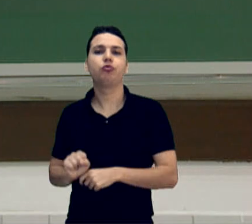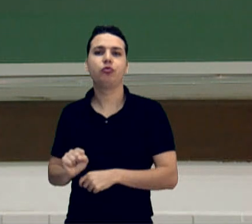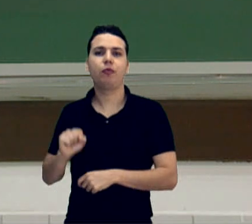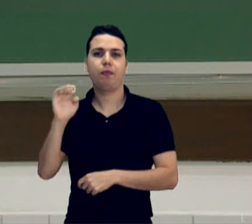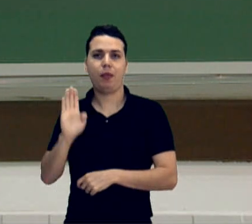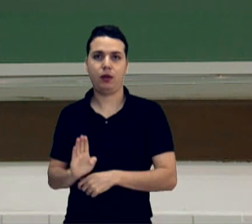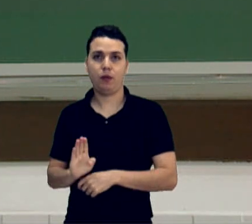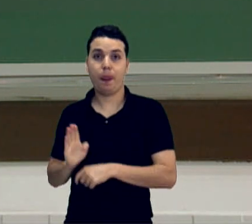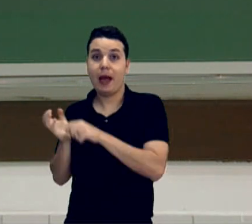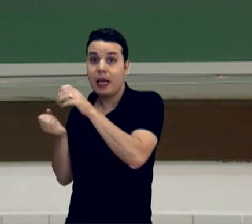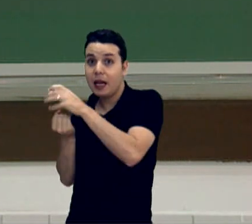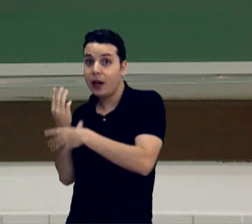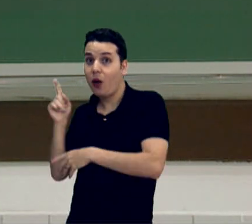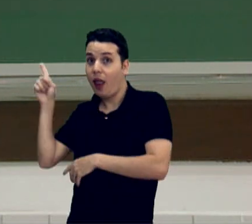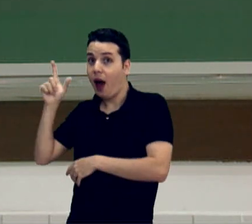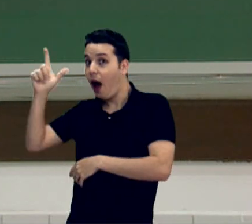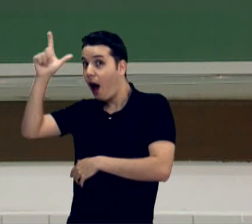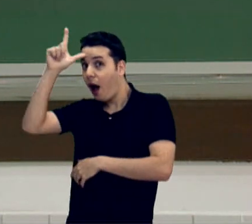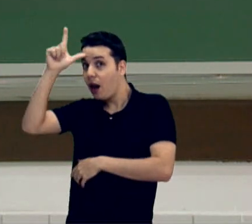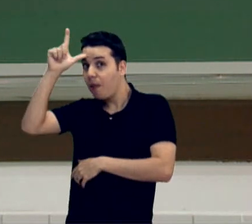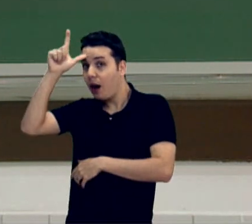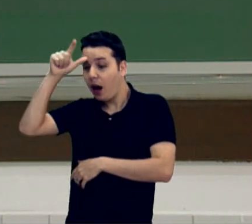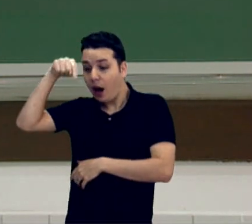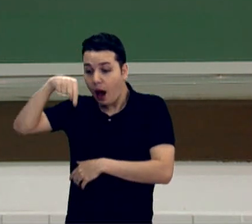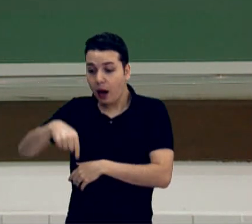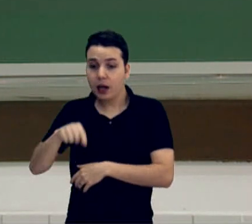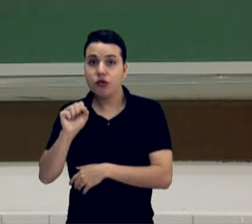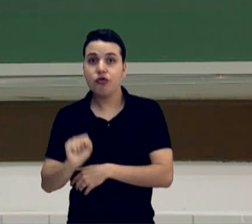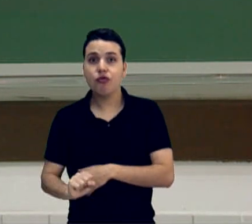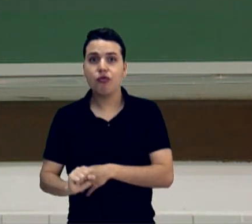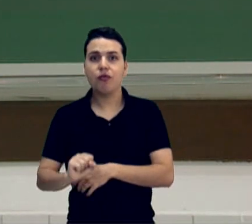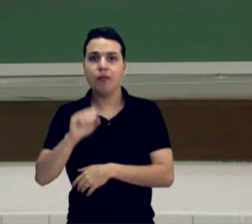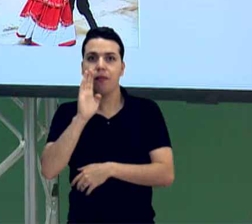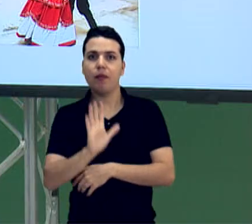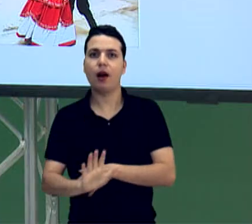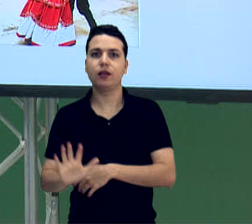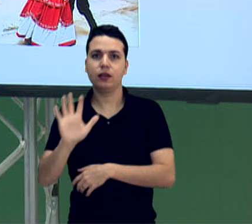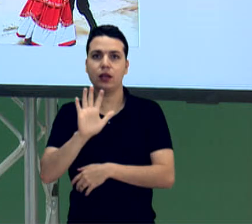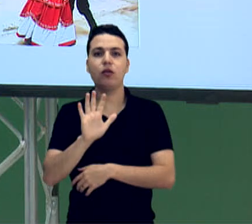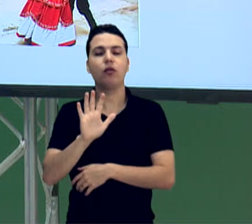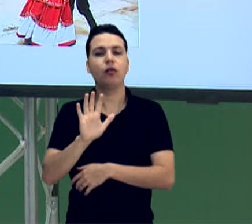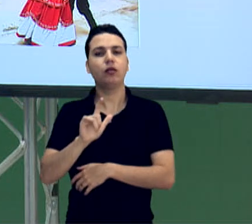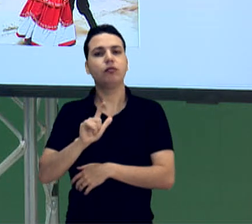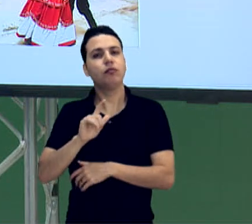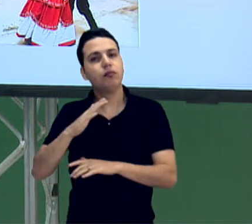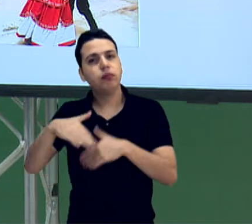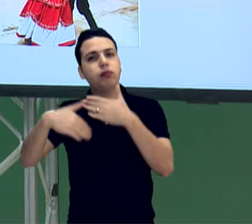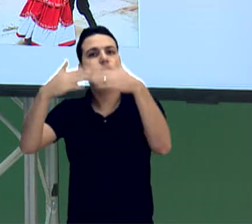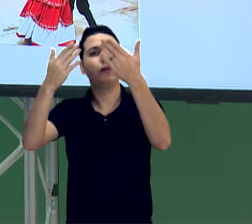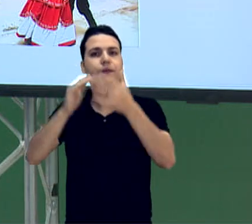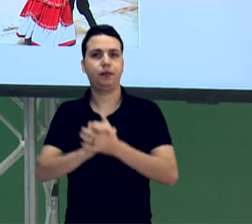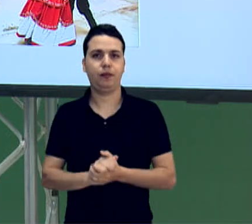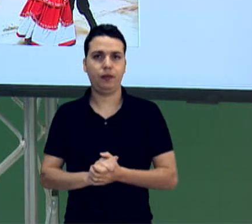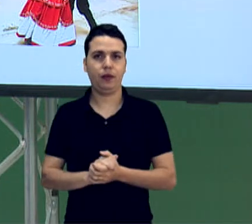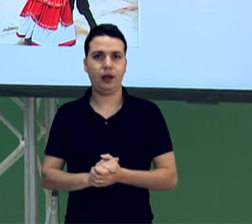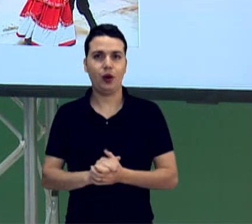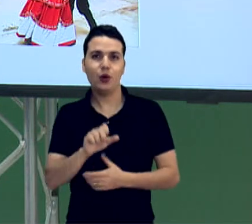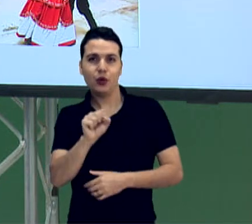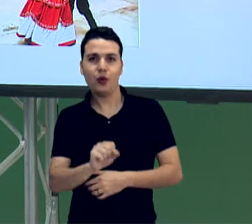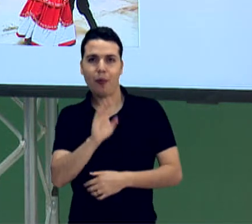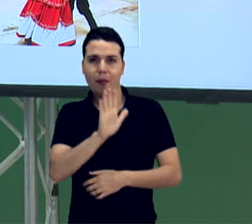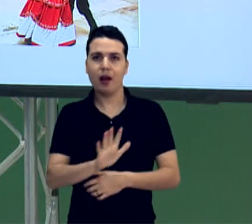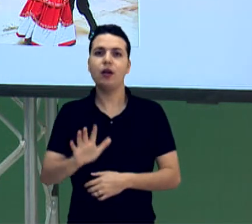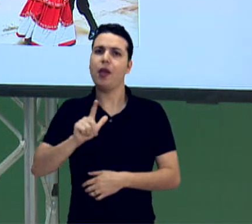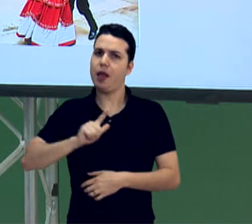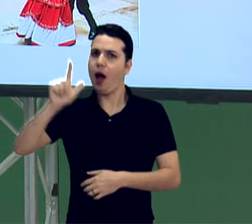originalmente alemã, então como a região sul, em especial Rio Grande do Sul, também foi colonizada por alemães, ela surgiu, foi